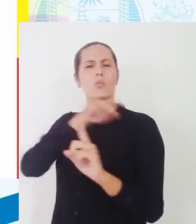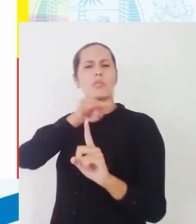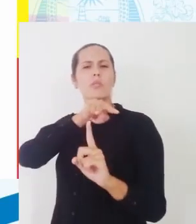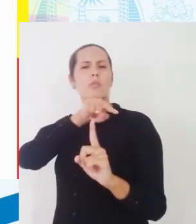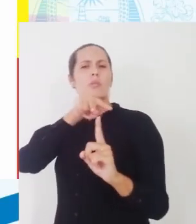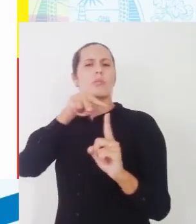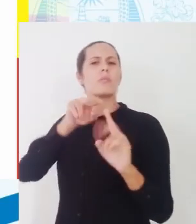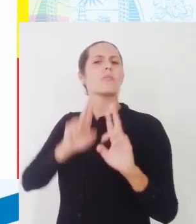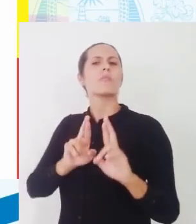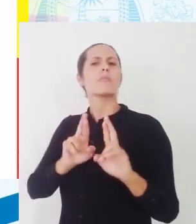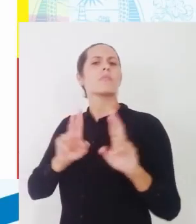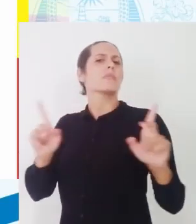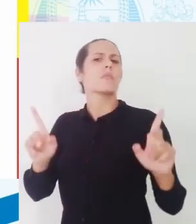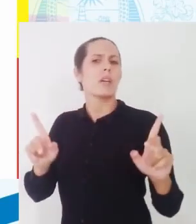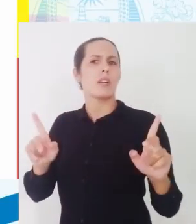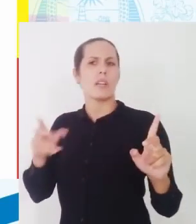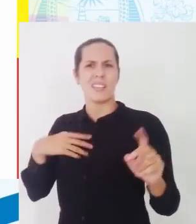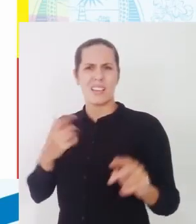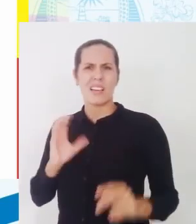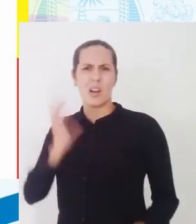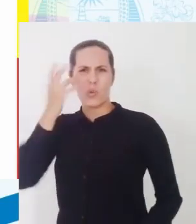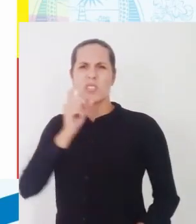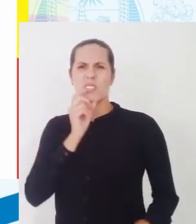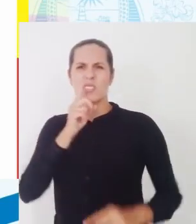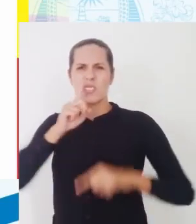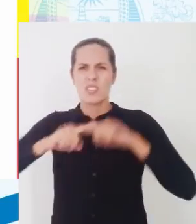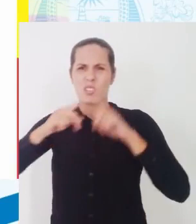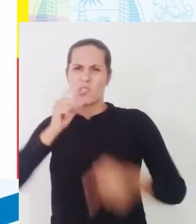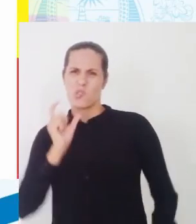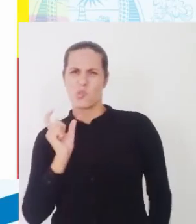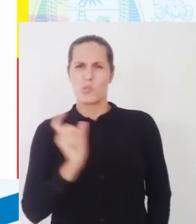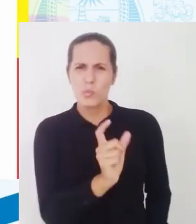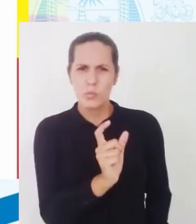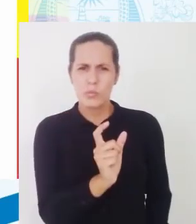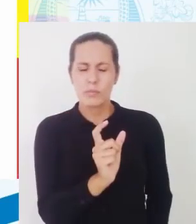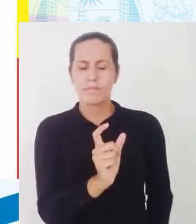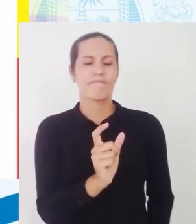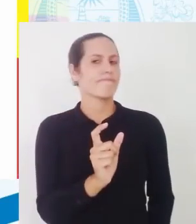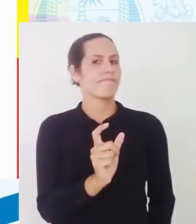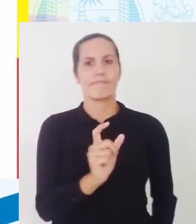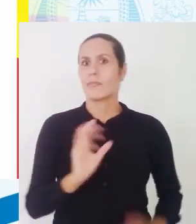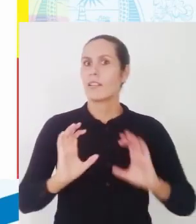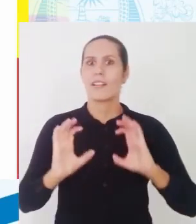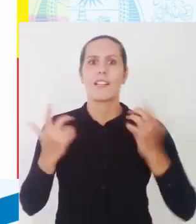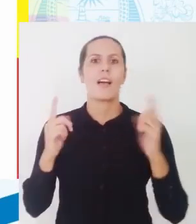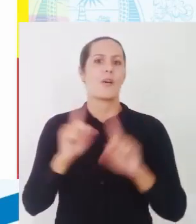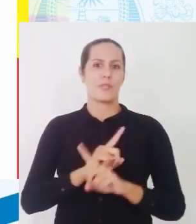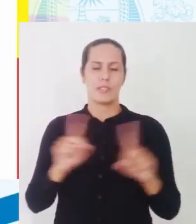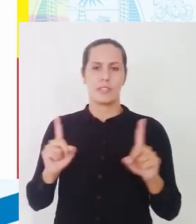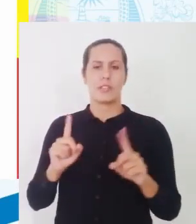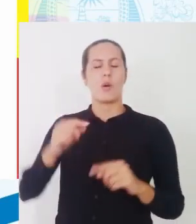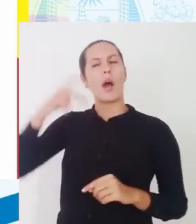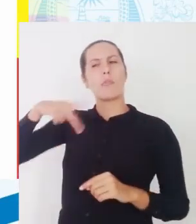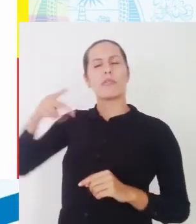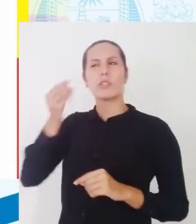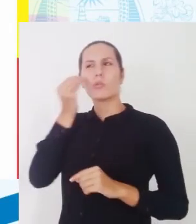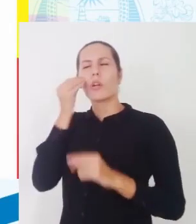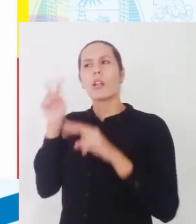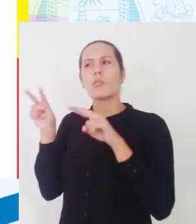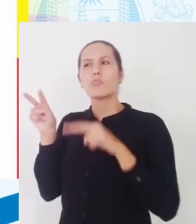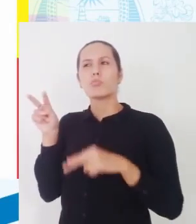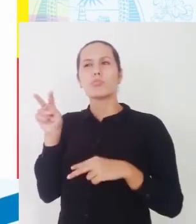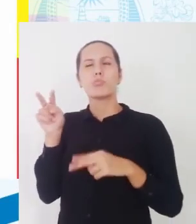vista diferente da primeira. Houve algum tipo de xingamento entre elas? Claro que não. A professora, após ouvir